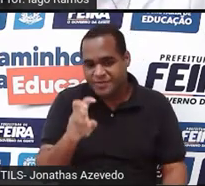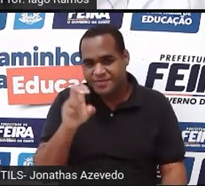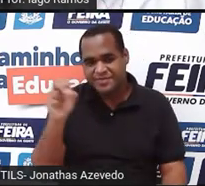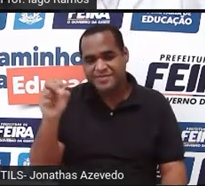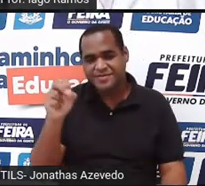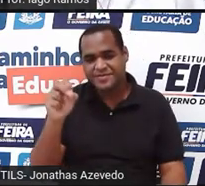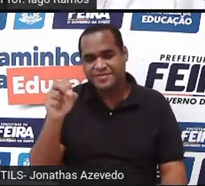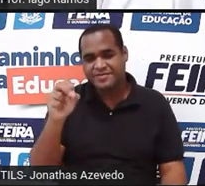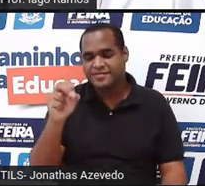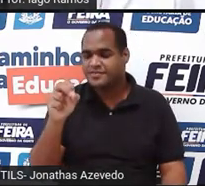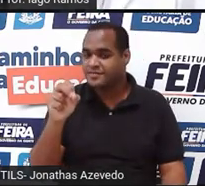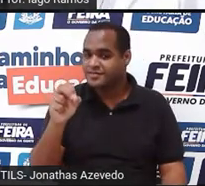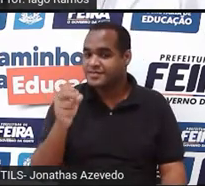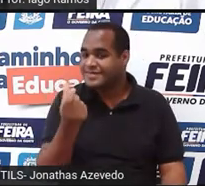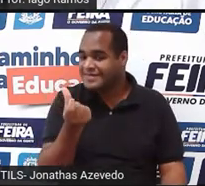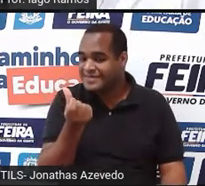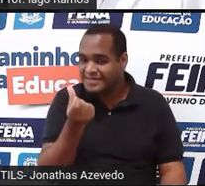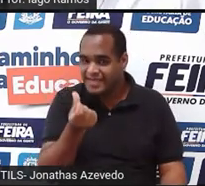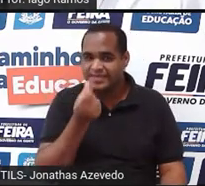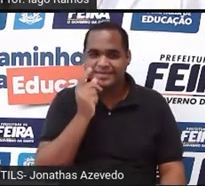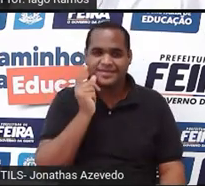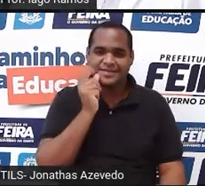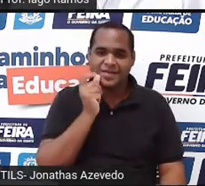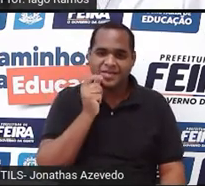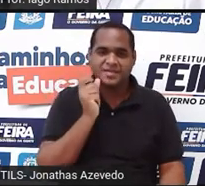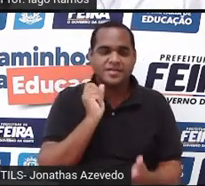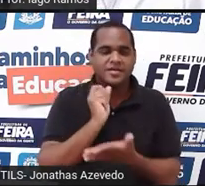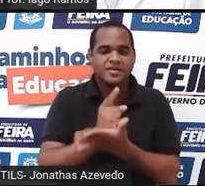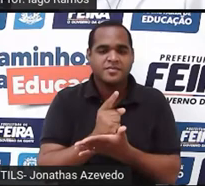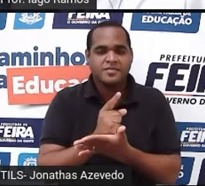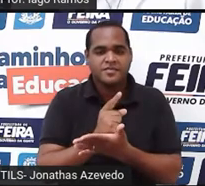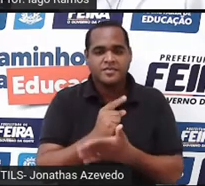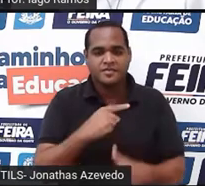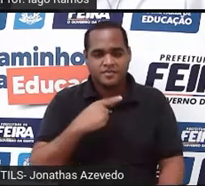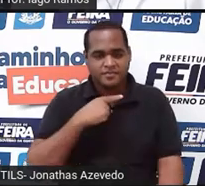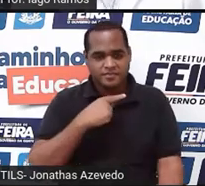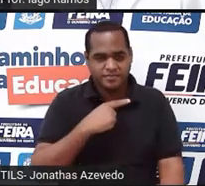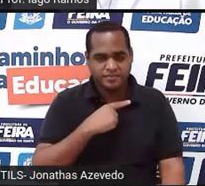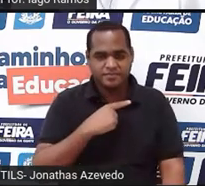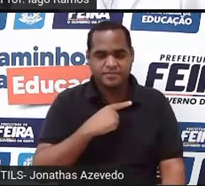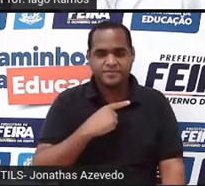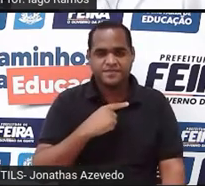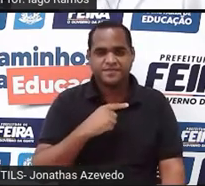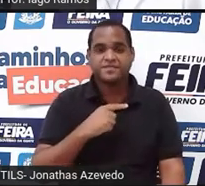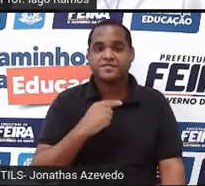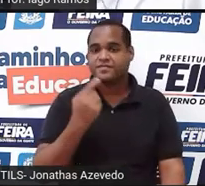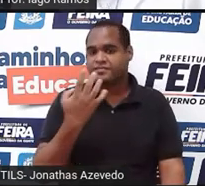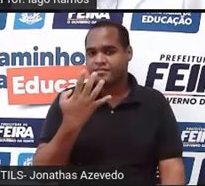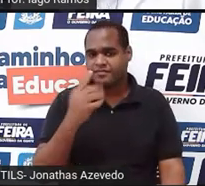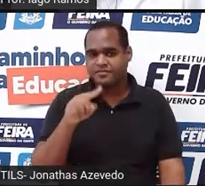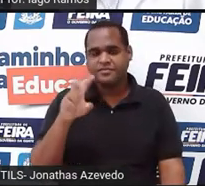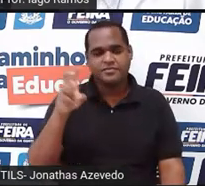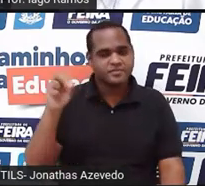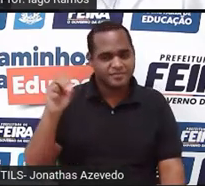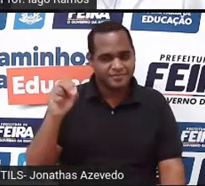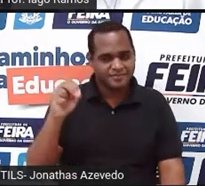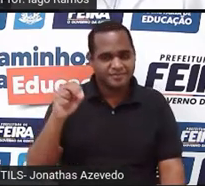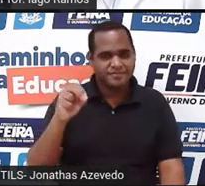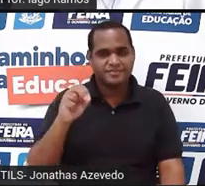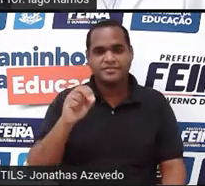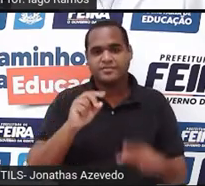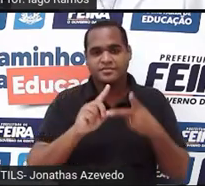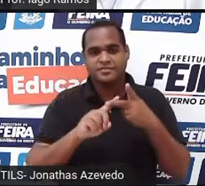real e 50 por seis lápis se paga letra A4 reais e 50